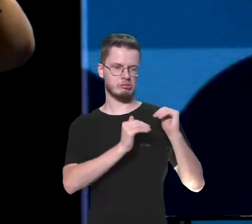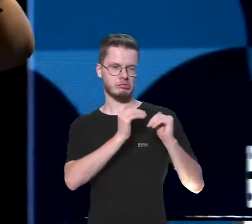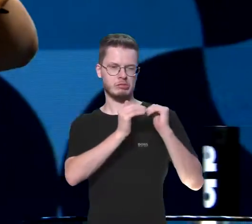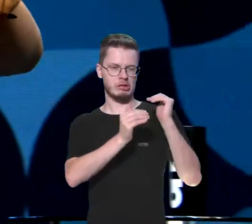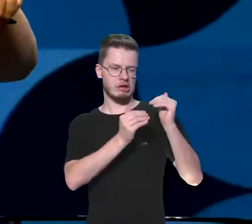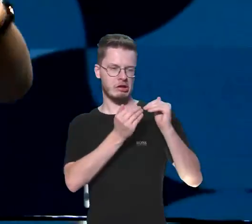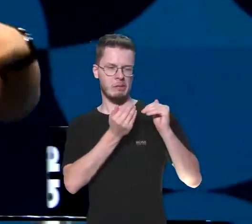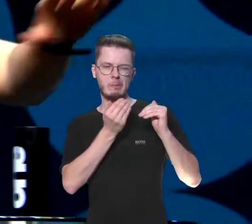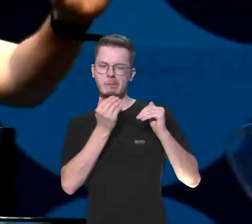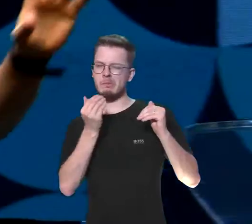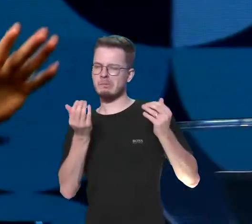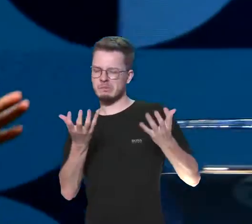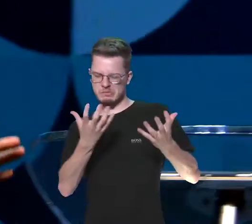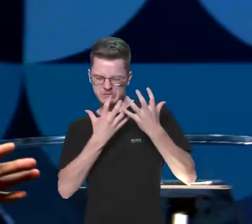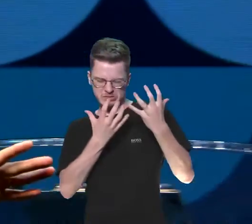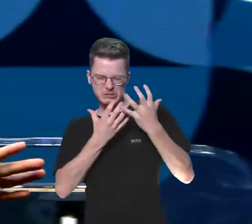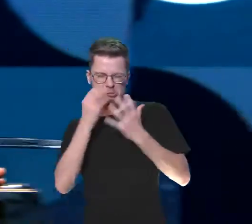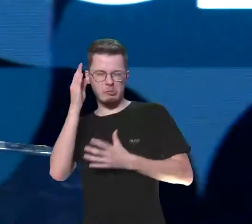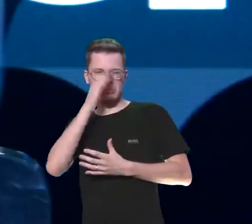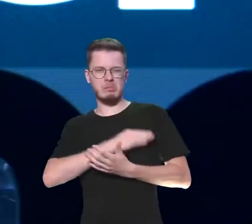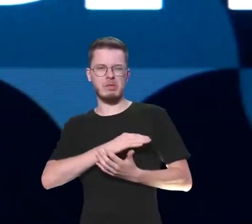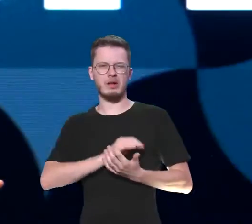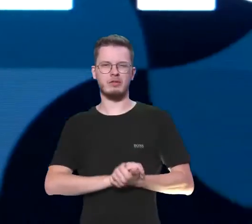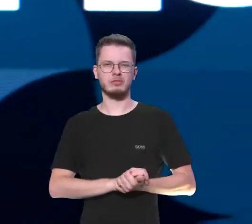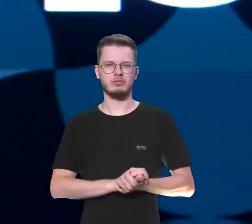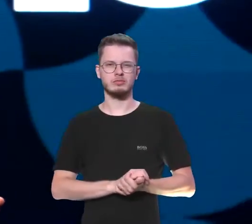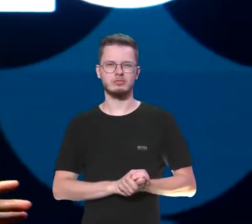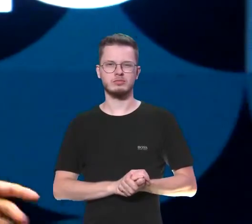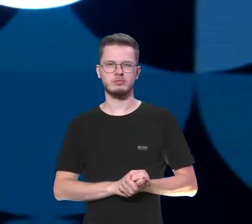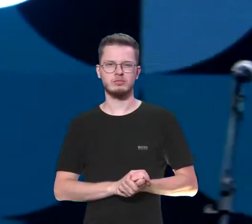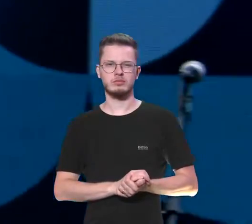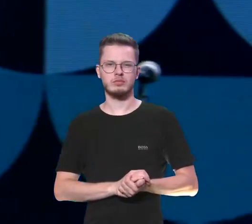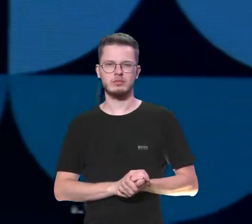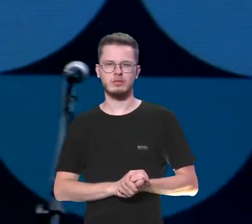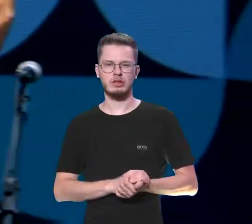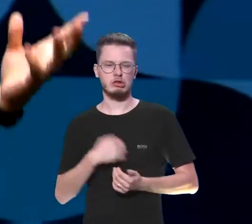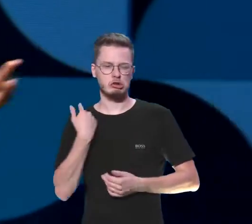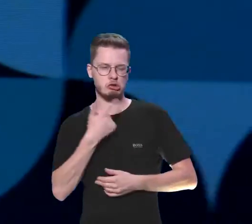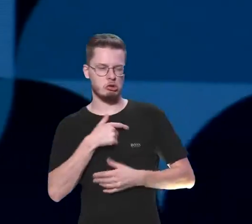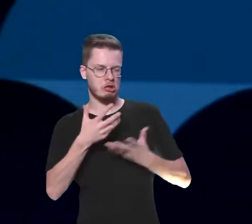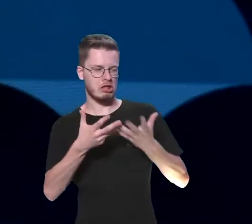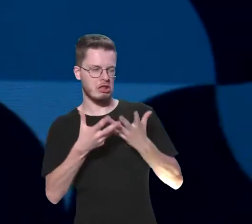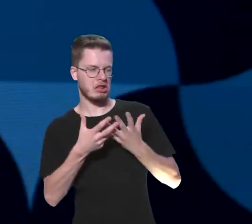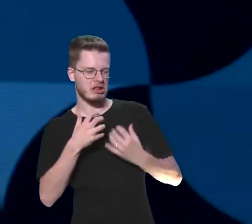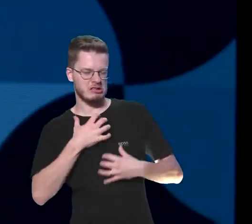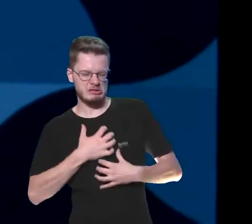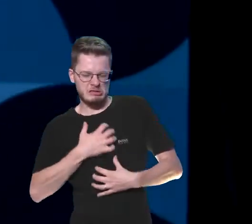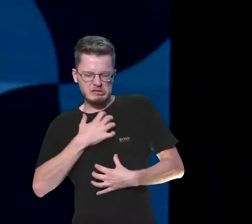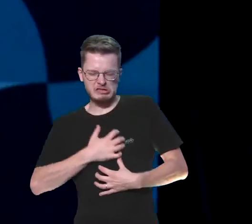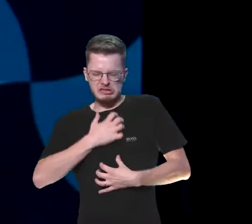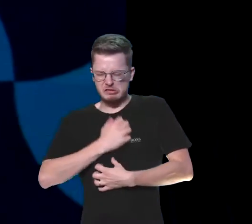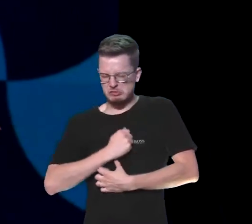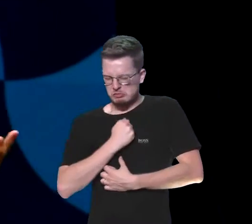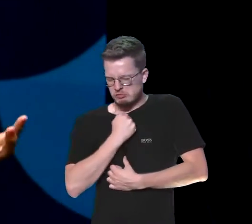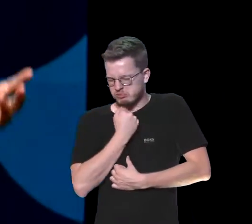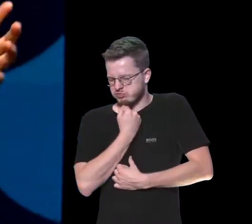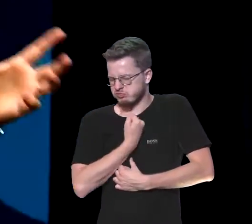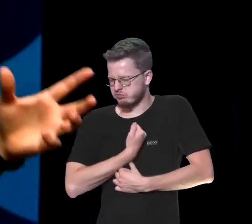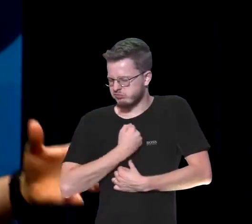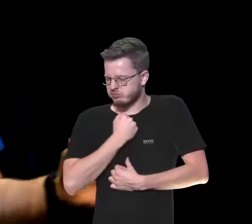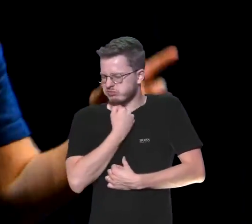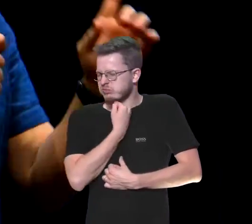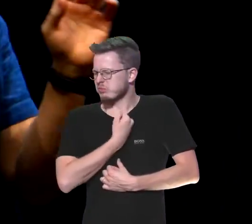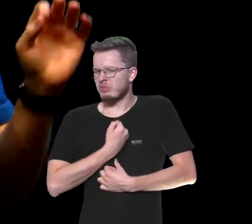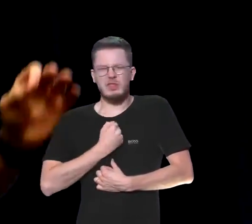morrer. Às vezes a pessoa está lá seguindo a vida dela, mas eu fico remoendo aquilo, fico aquilo no meu coração, eu